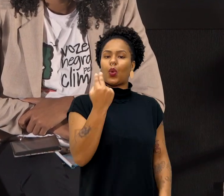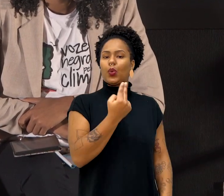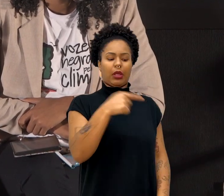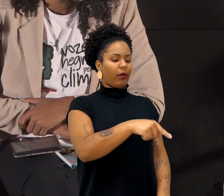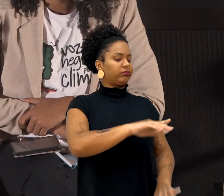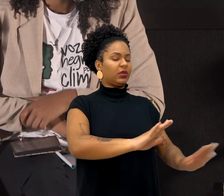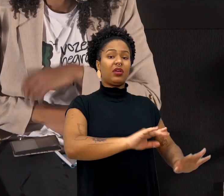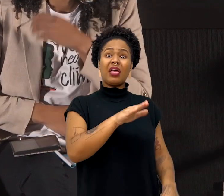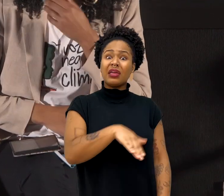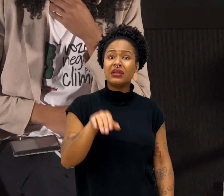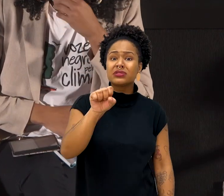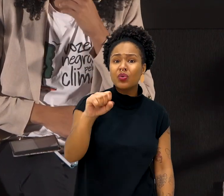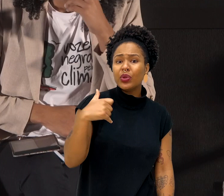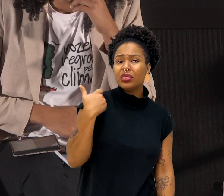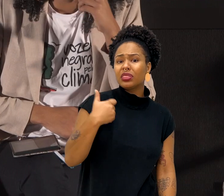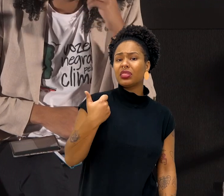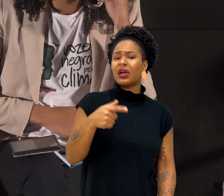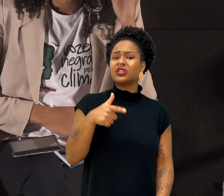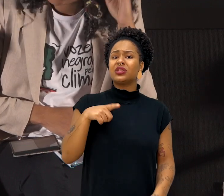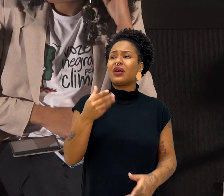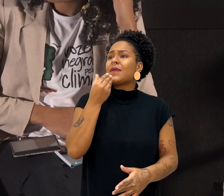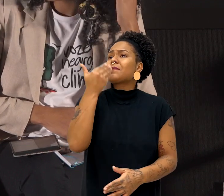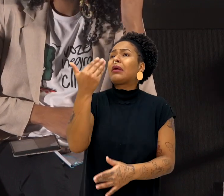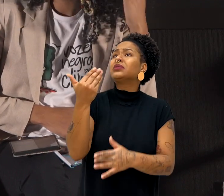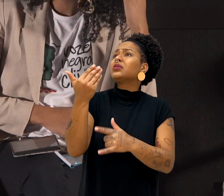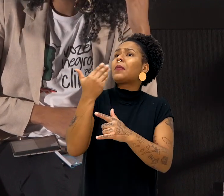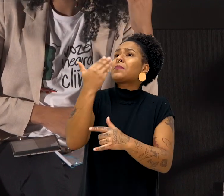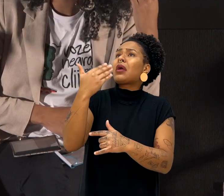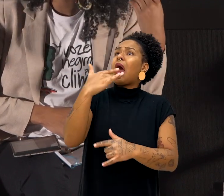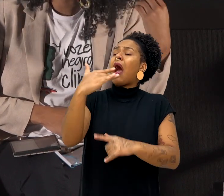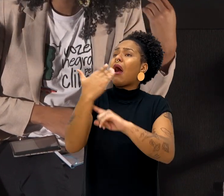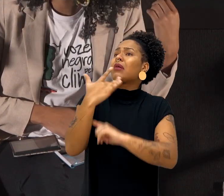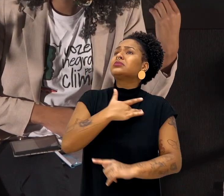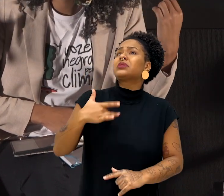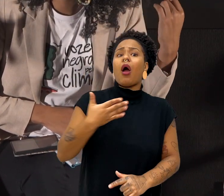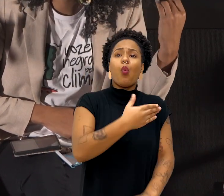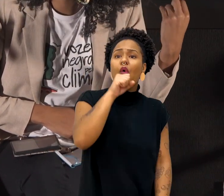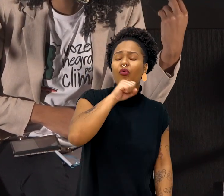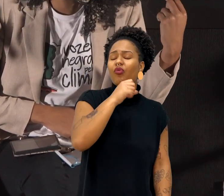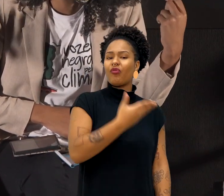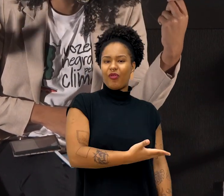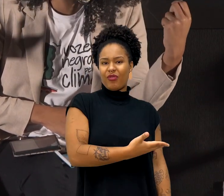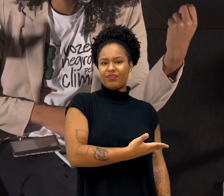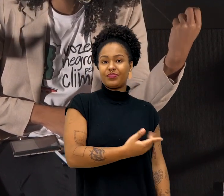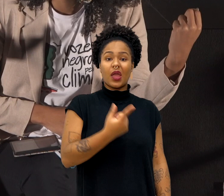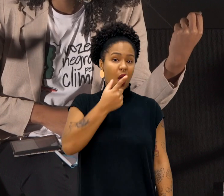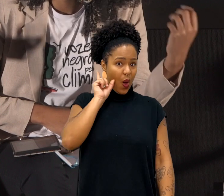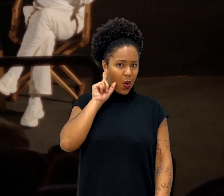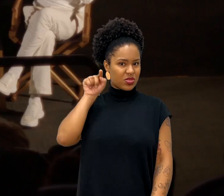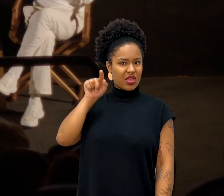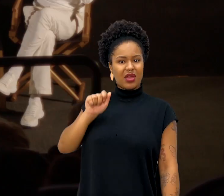de ser só um adolescente. Então, aquela criança, aos 8 anos, estava brigando pela saúde da